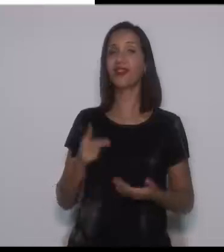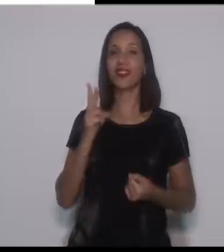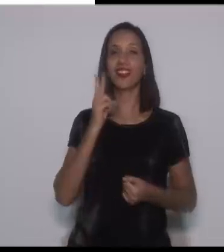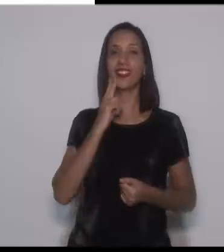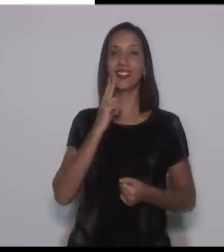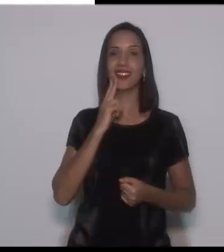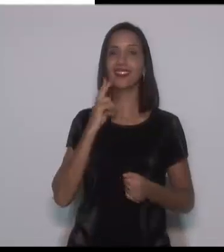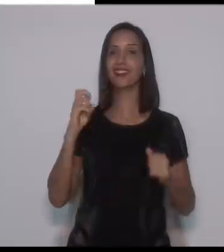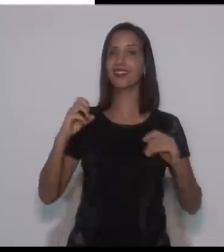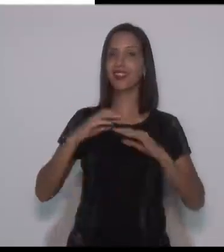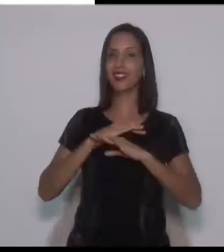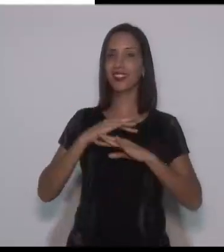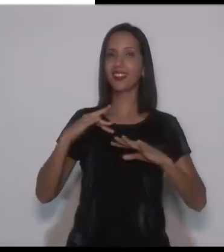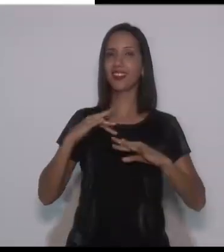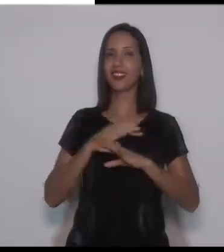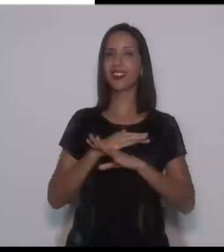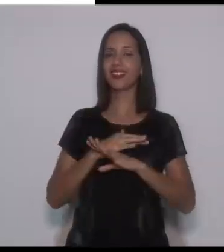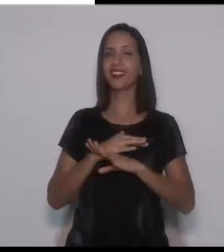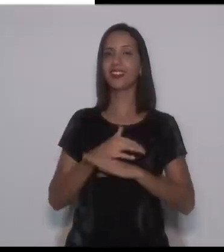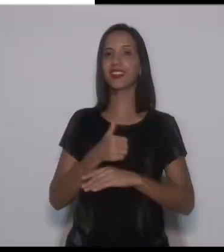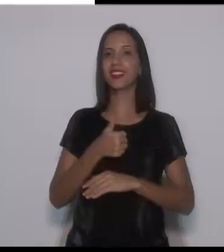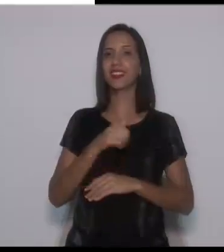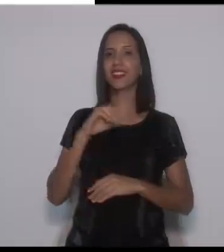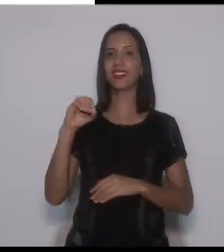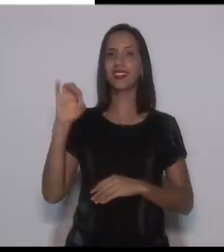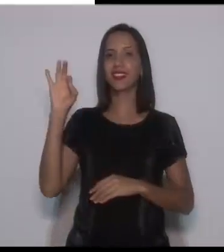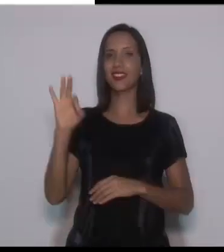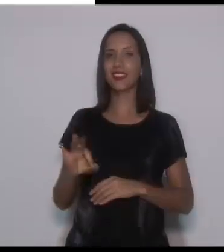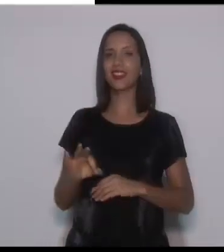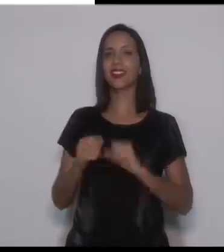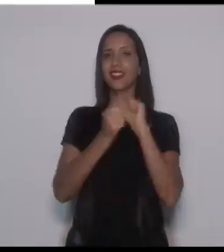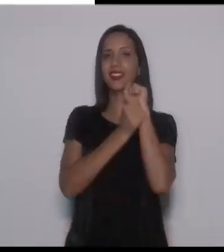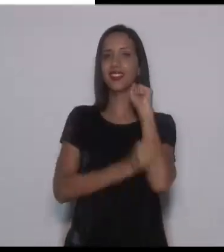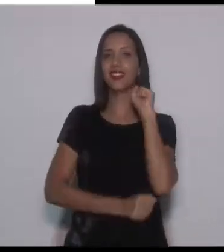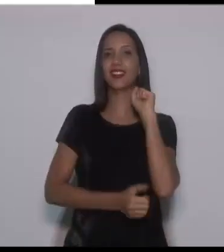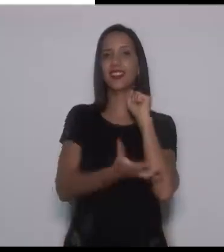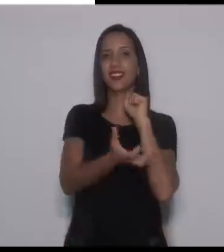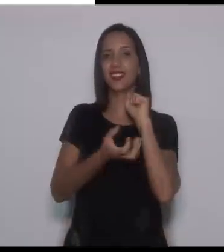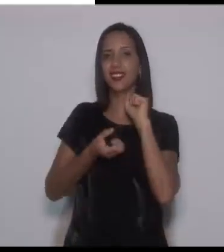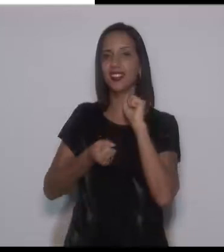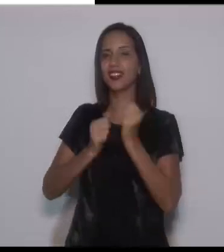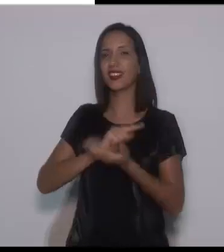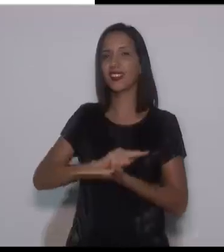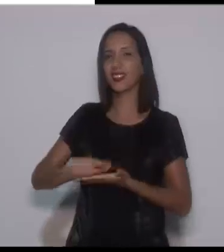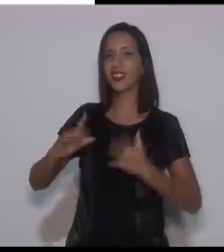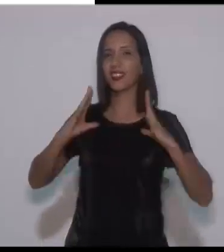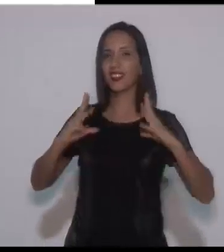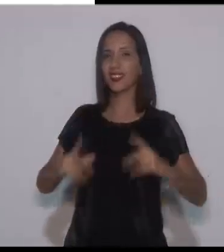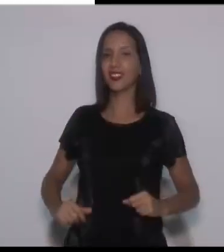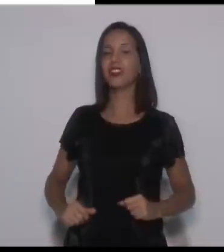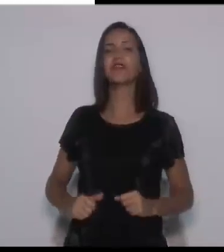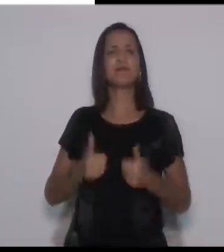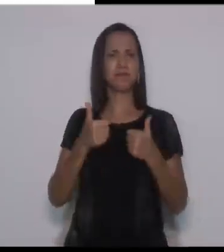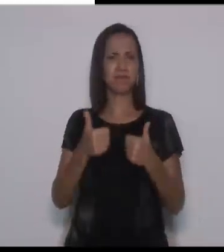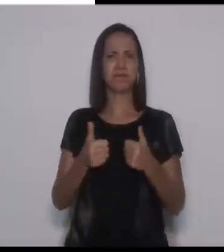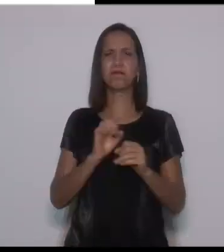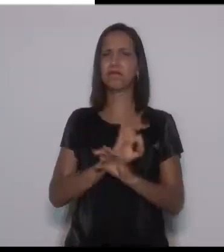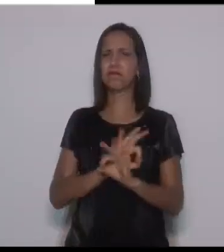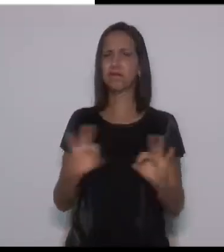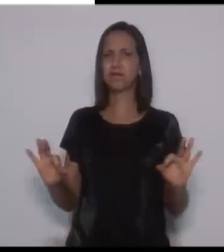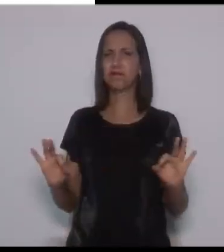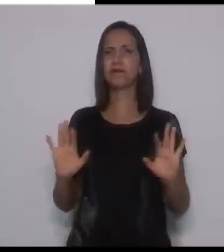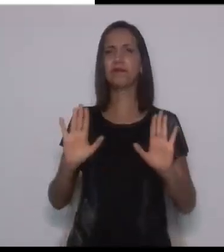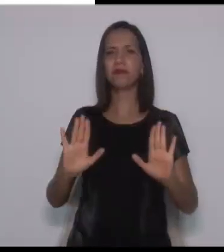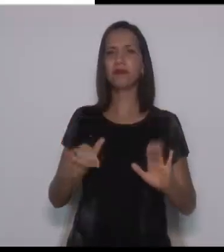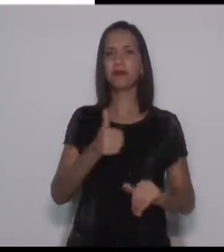Vinhedo é uma cidade com 100% do esgoto coletado, tratado. Ponto positivo, óbvio, né? Mas